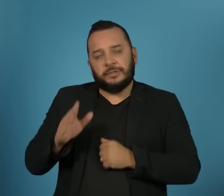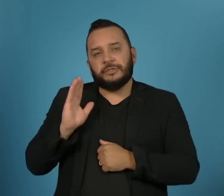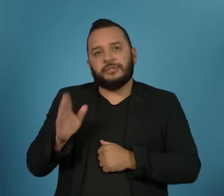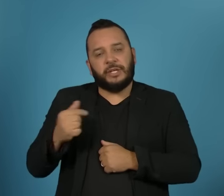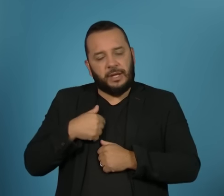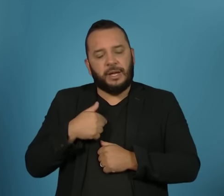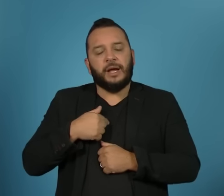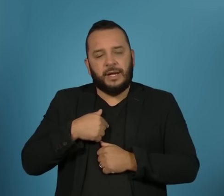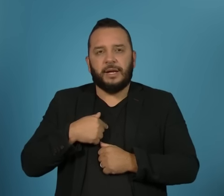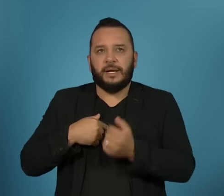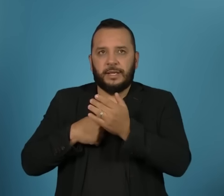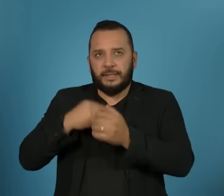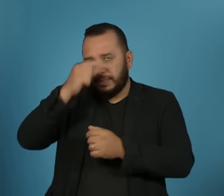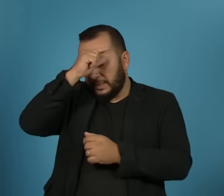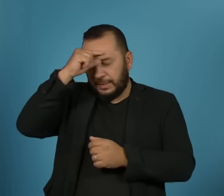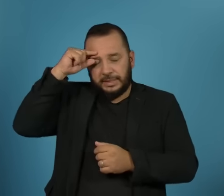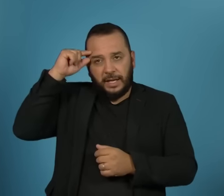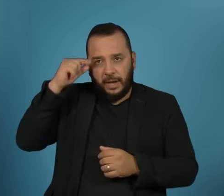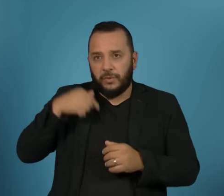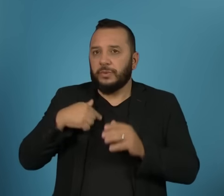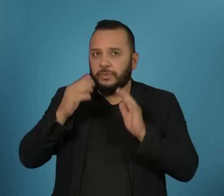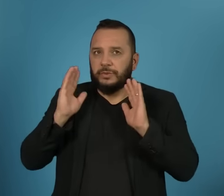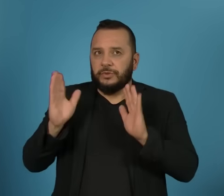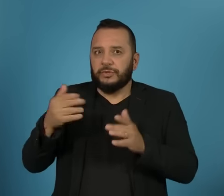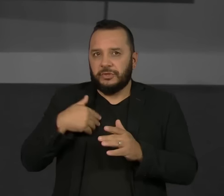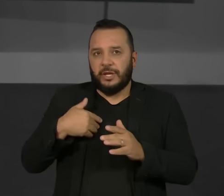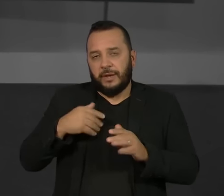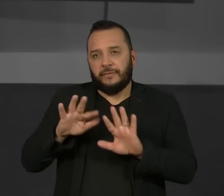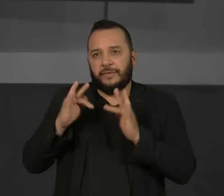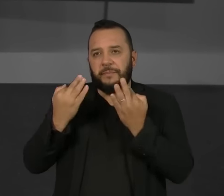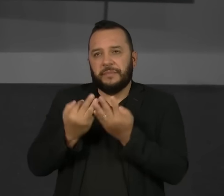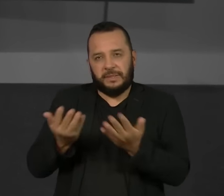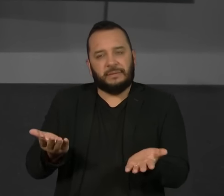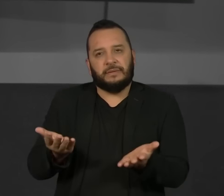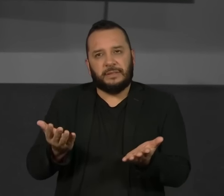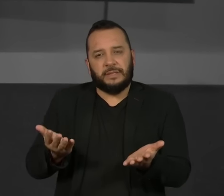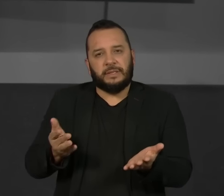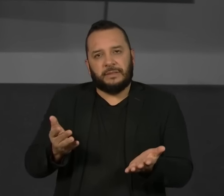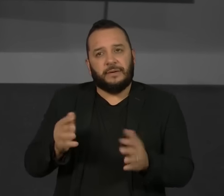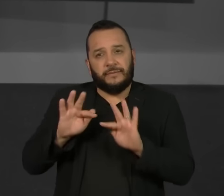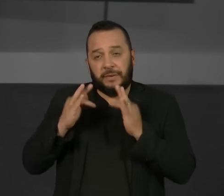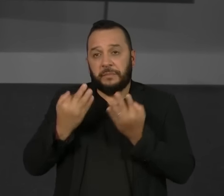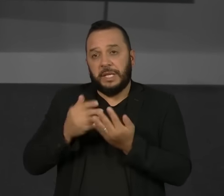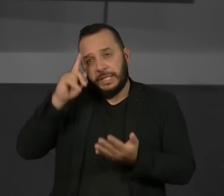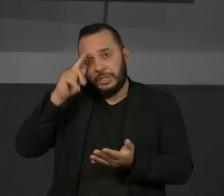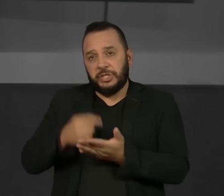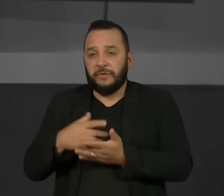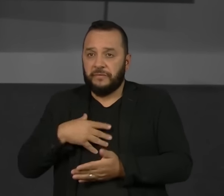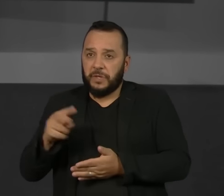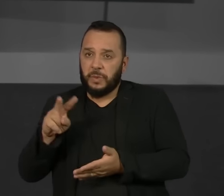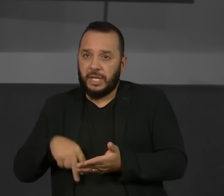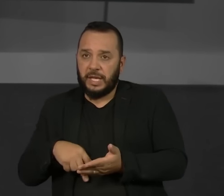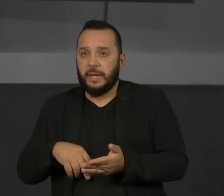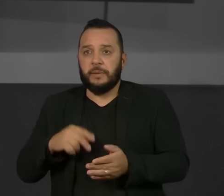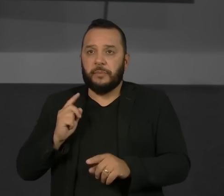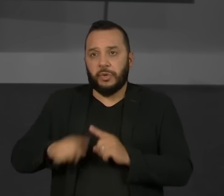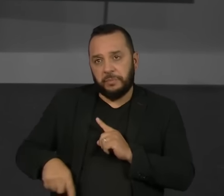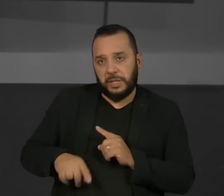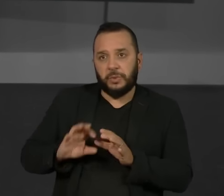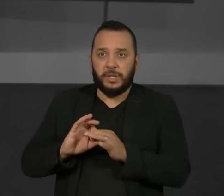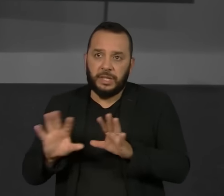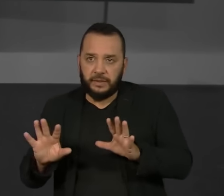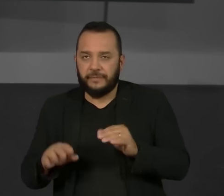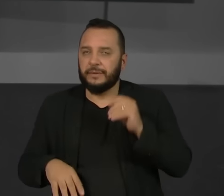famílias tentando decidir o que o filho deve ou não deve ler. Então, eu vejo que há uma preocupação, uma má compreensão da importância